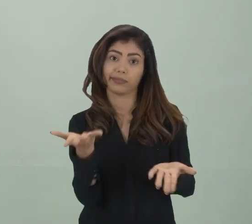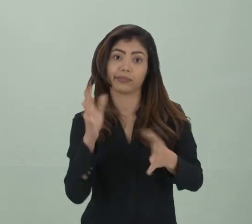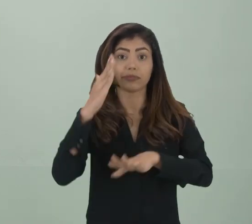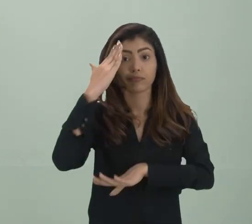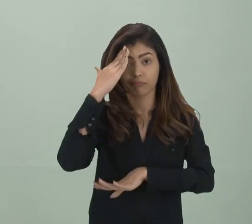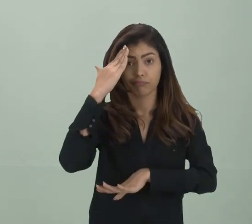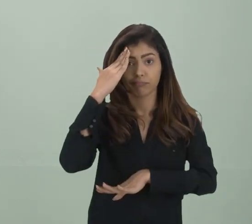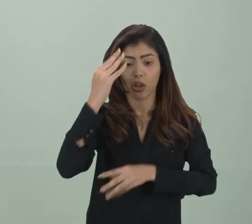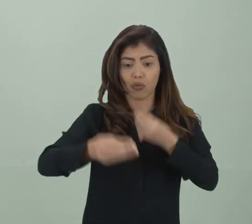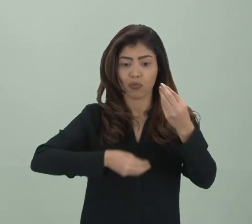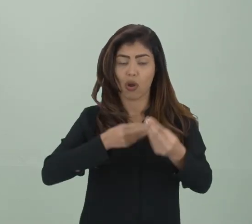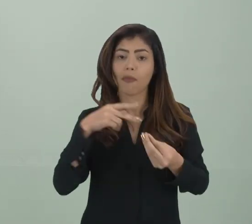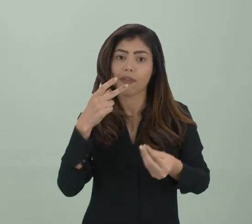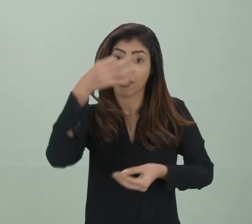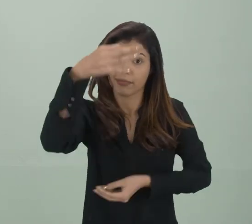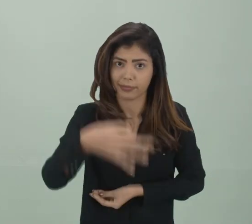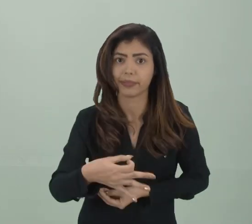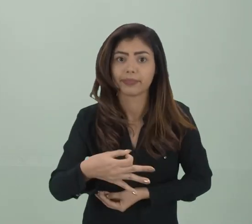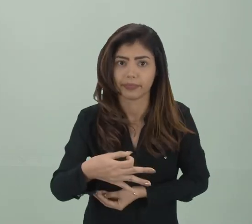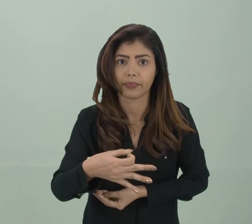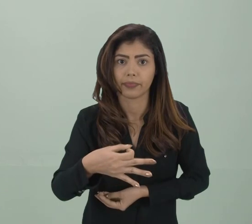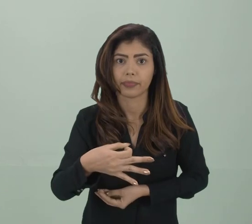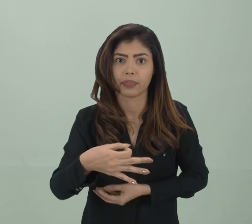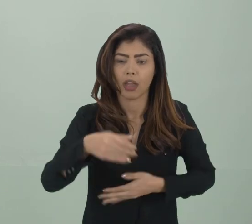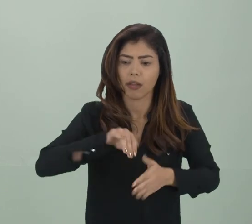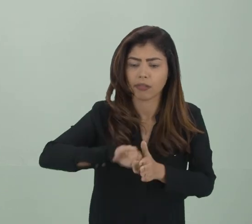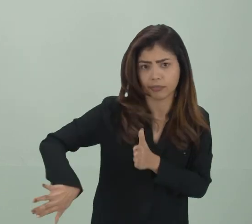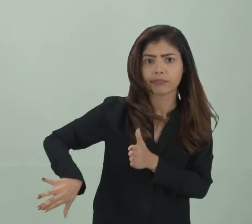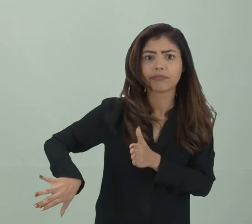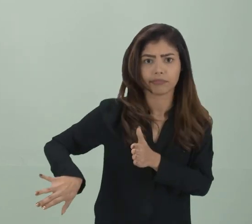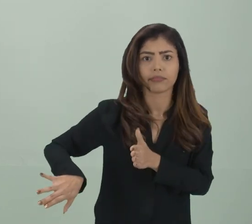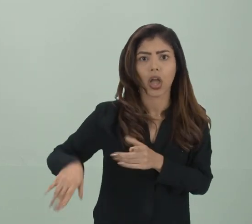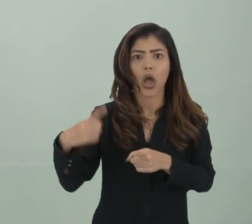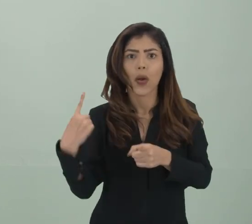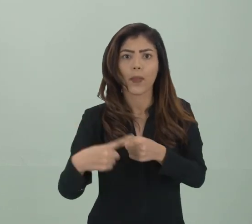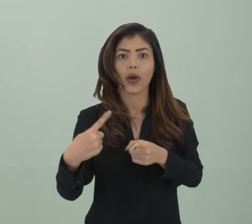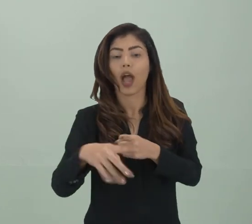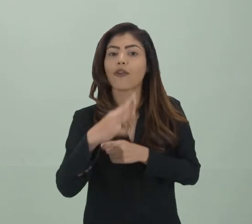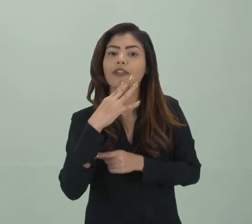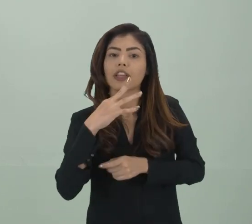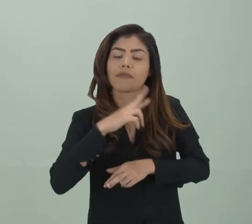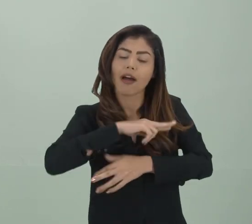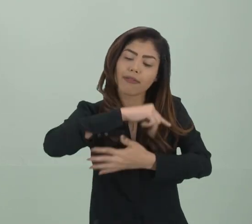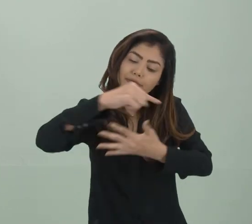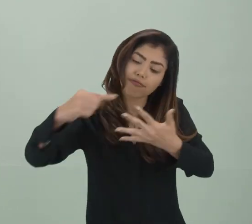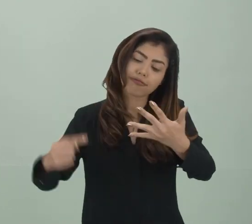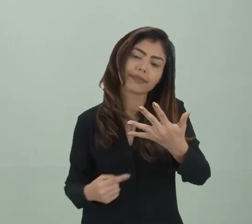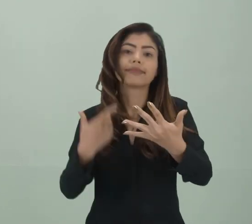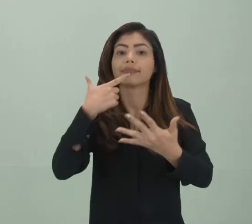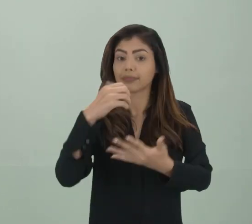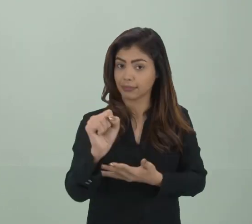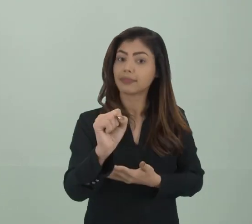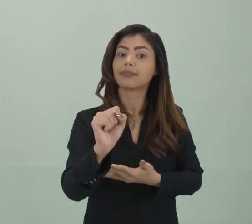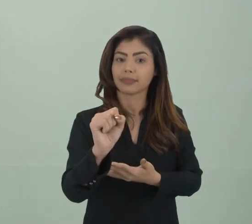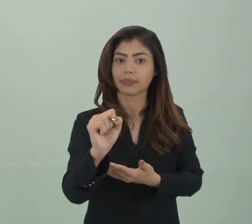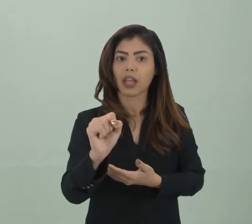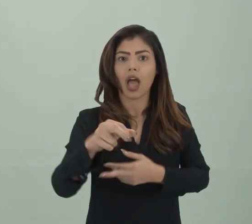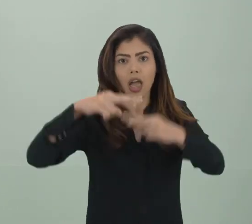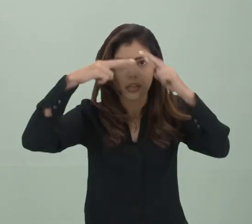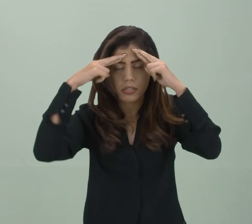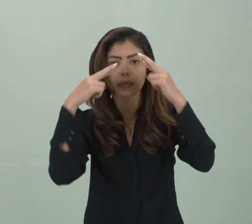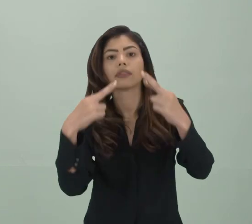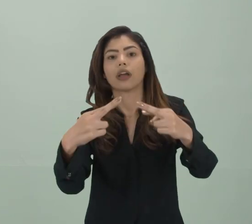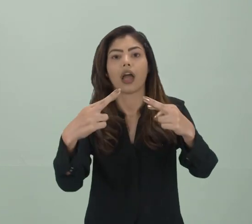que a forma como você fala é a correta cai por terra a partir do momento que nós conhecemos as variações linguísticas. É interessante